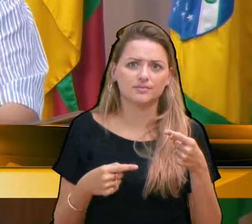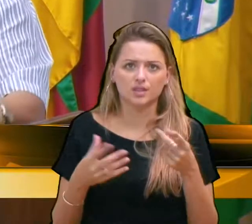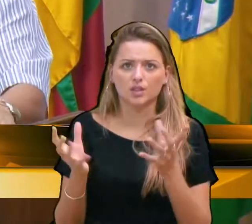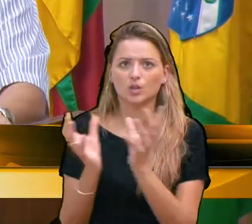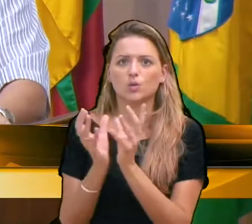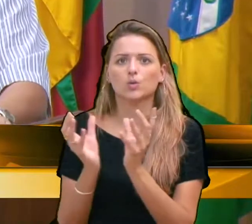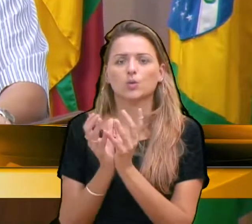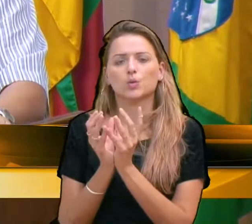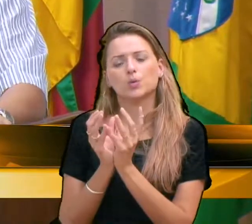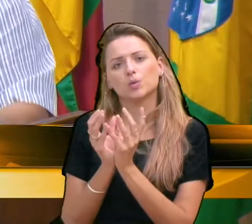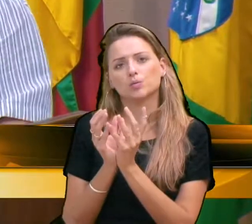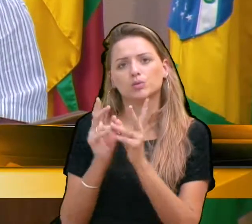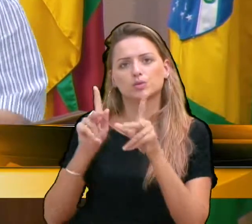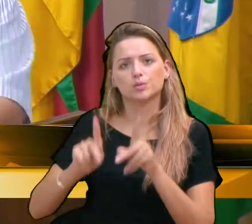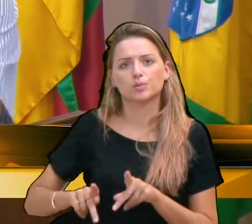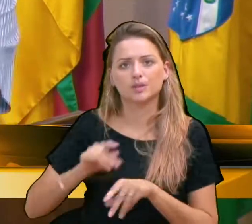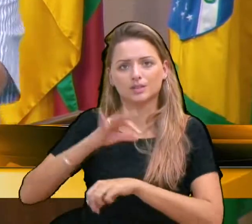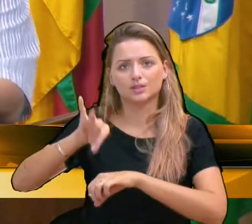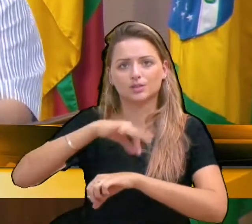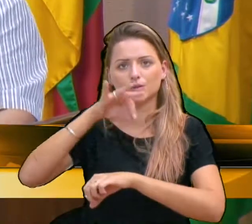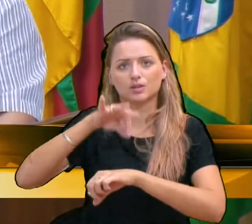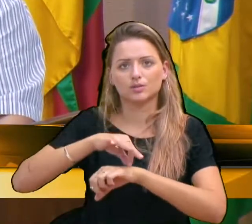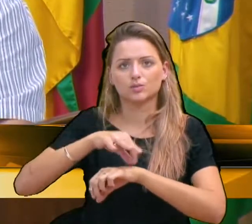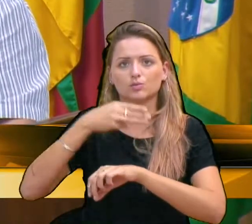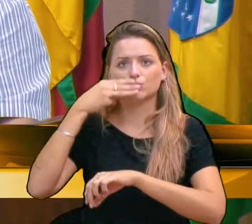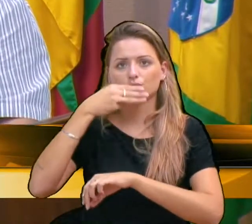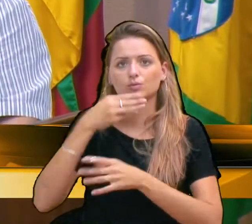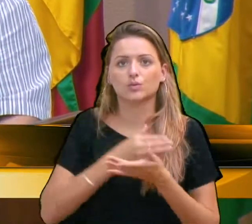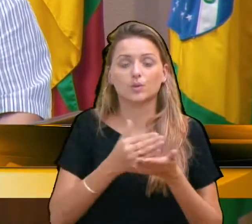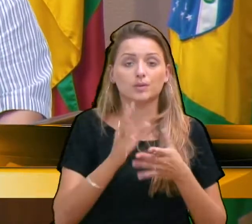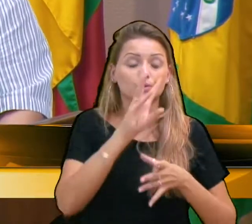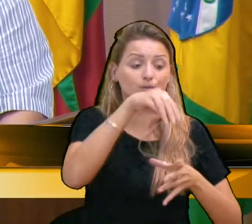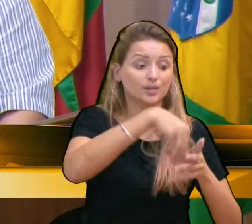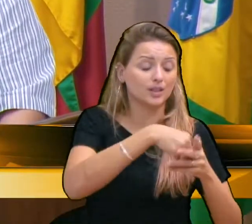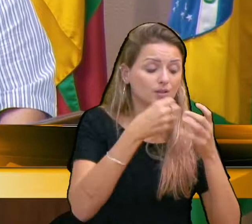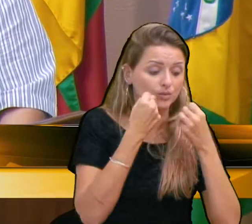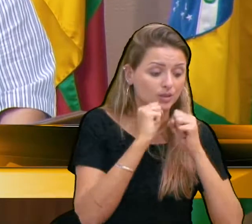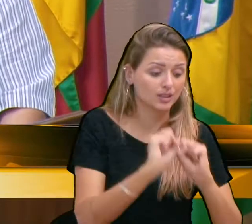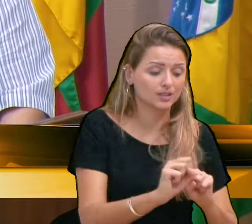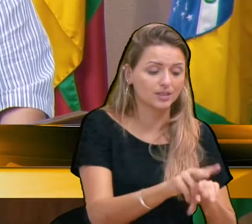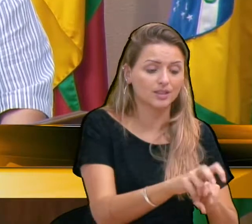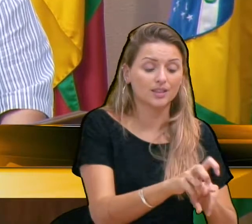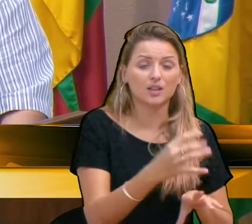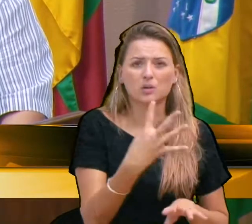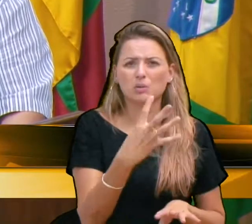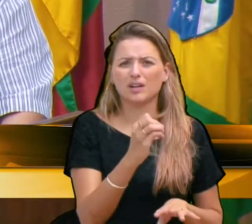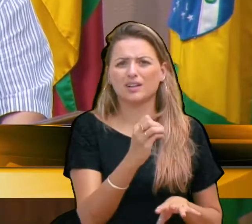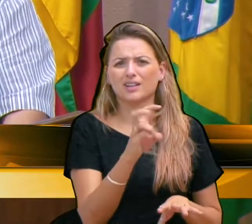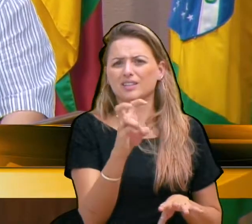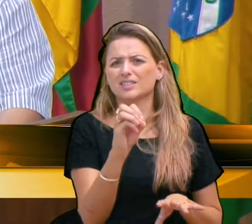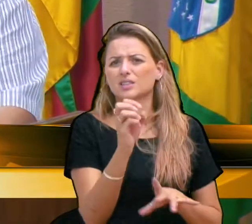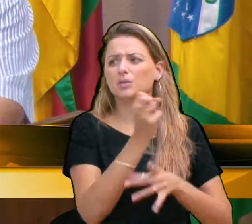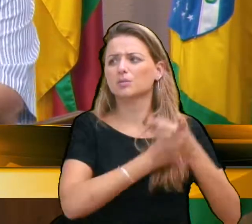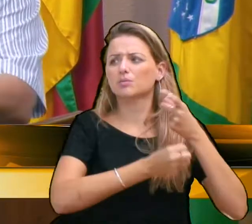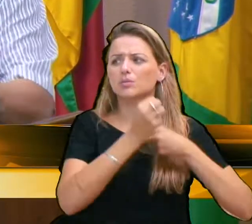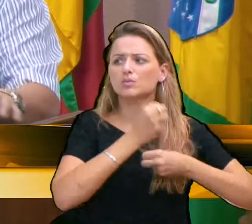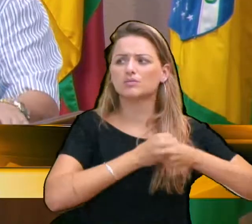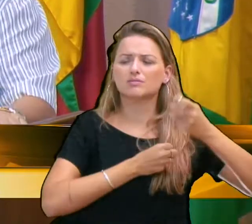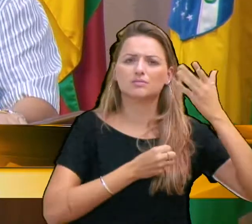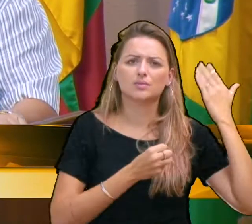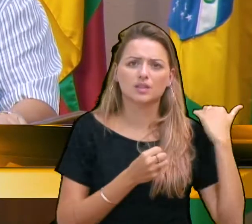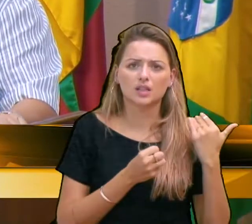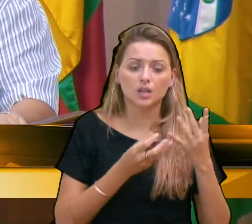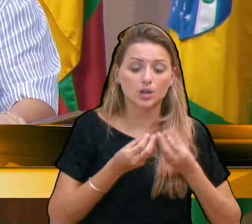de apicultores nasceram dentro da Secretaria da Agricultura há 40, 50 anos atrás. como